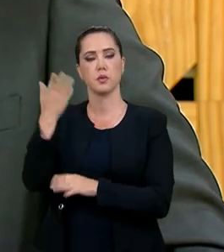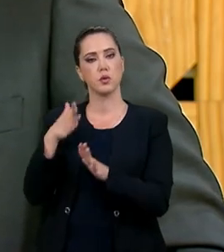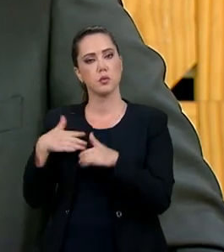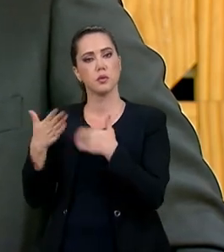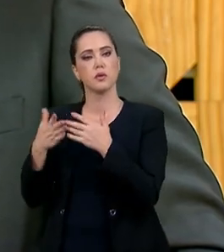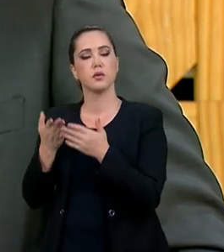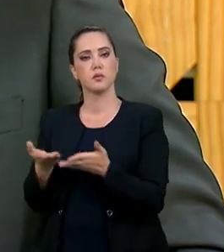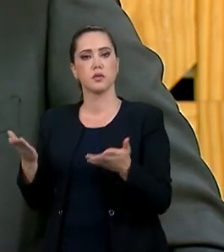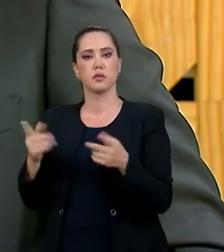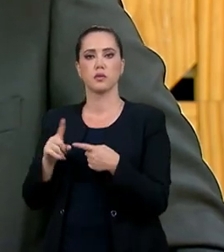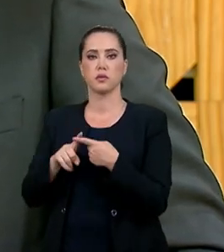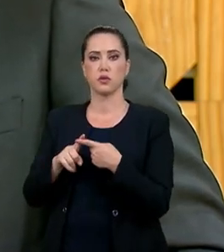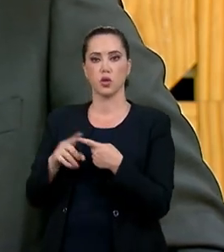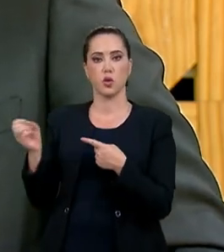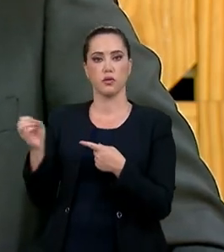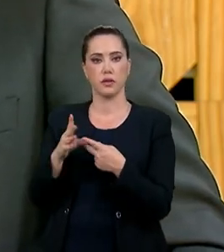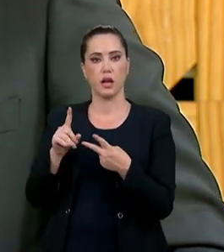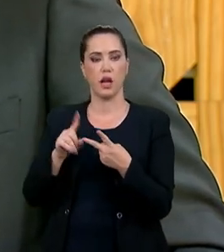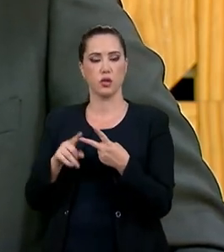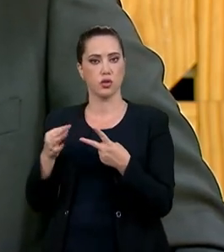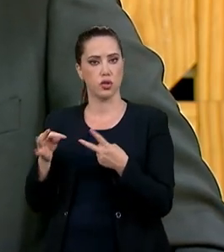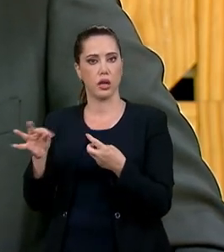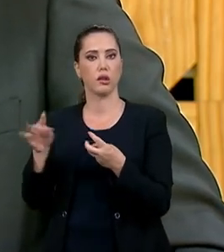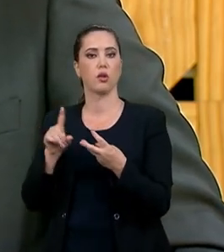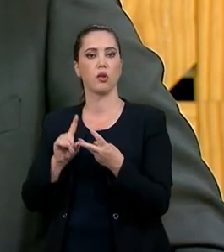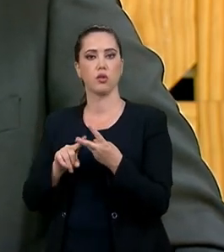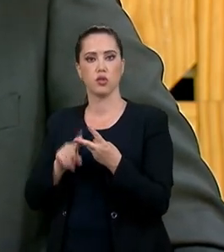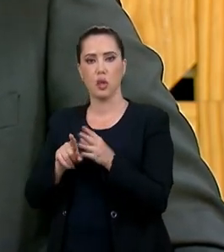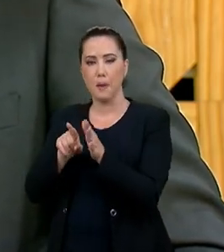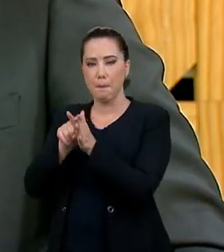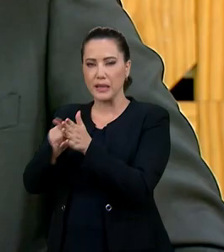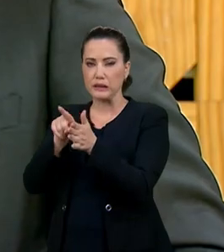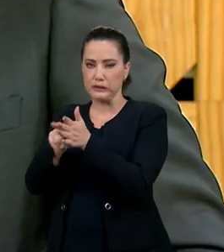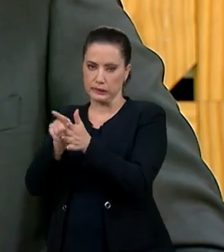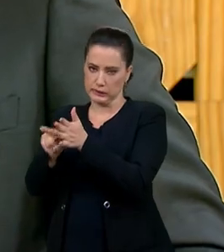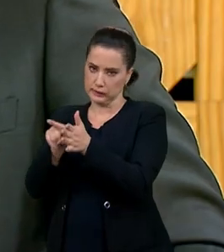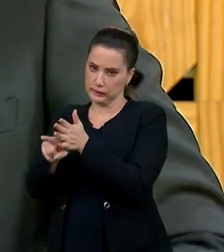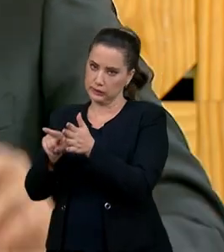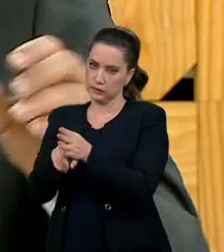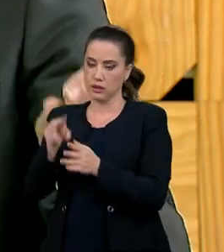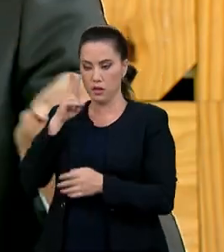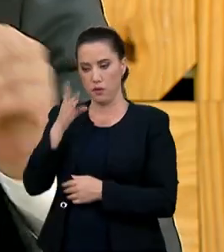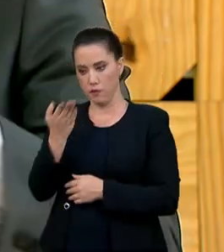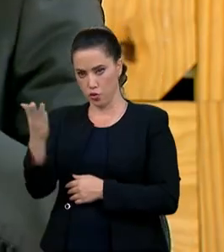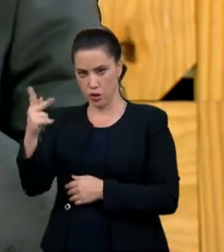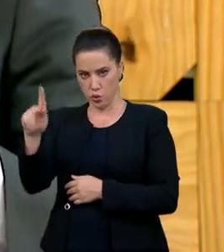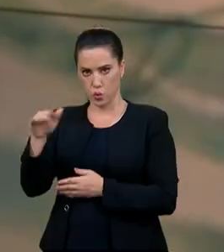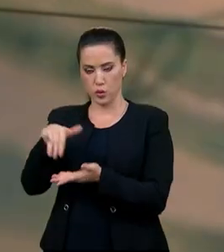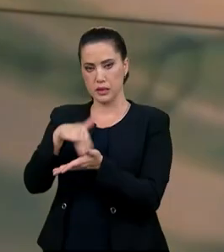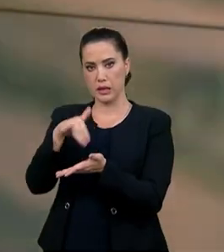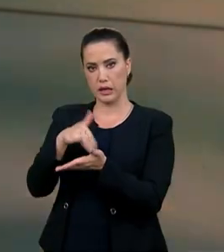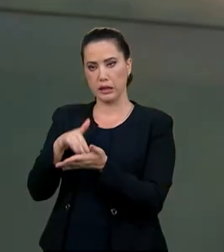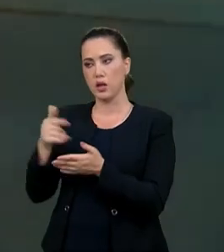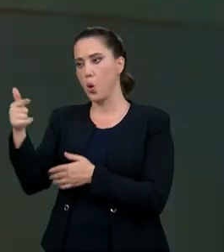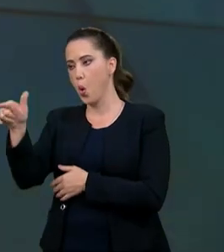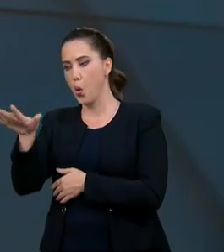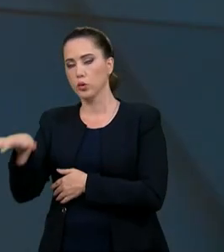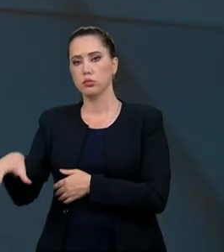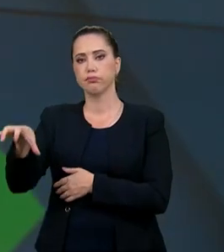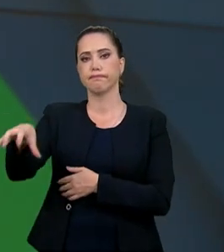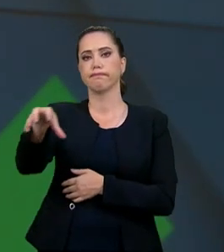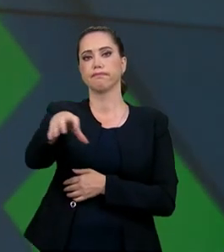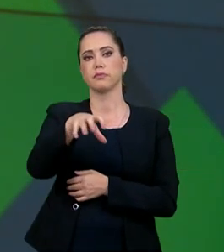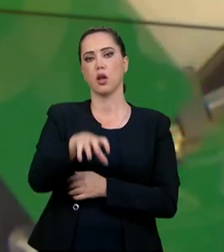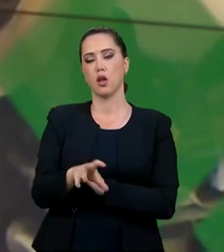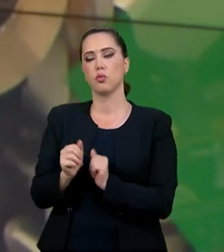produtivos: inovação, tecnologia e pesquisa em desenvolvimento. Eu vejo que a Secretaria dos Senhores, secretarias associadas ali no âmbito